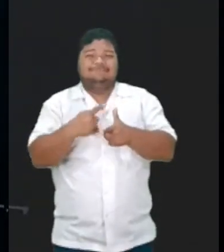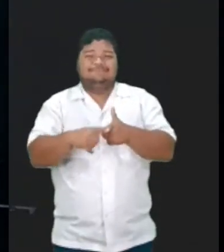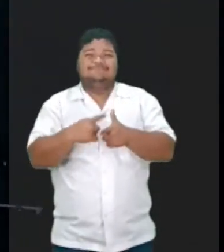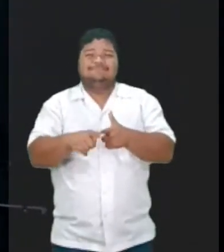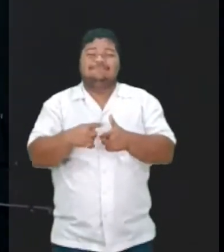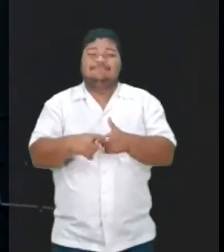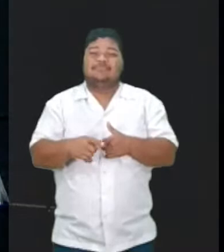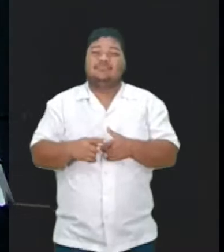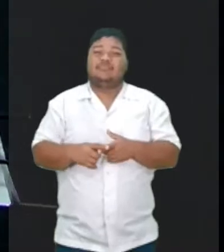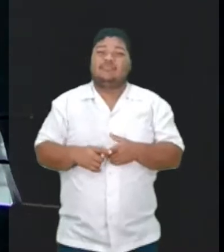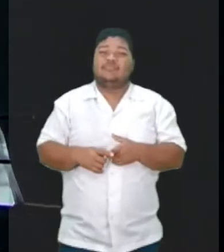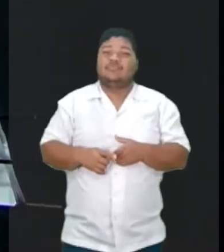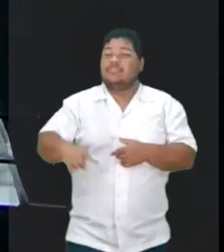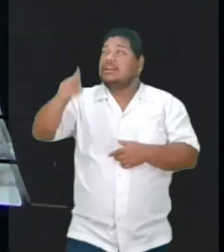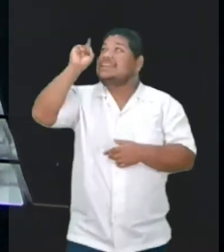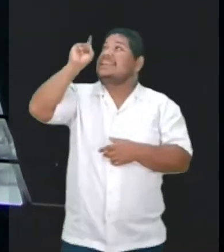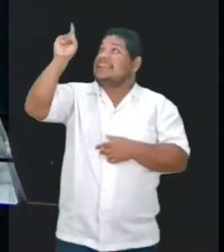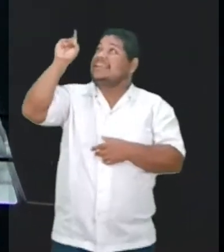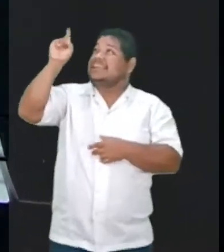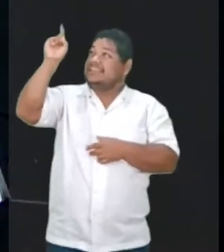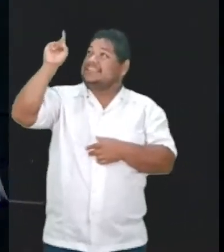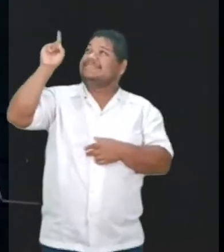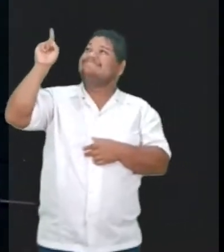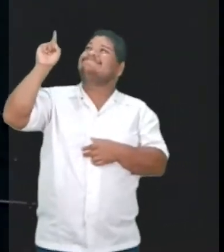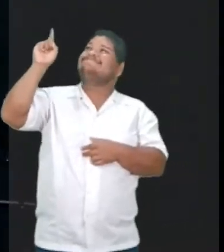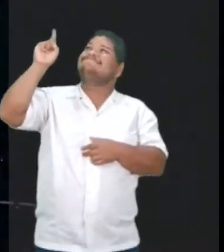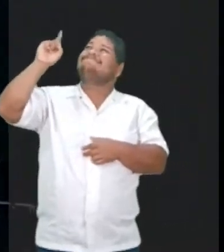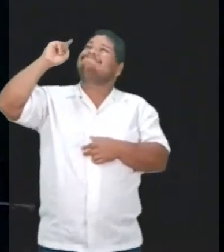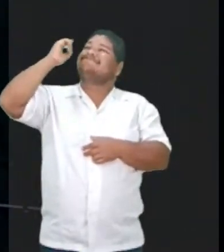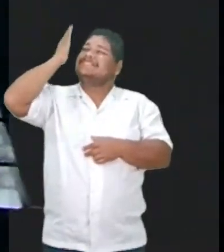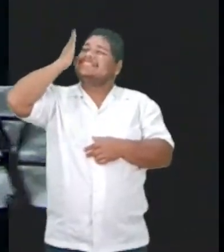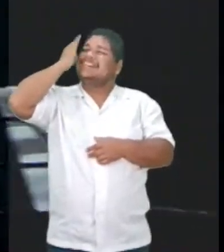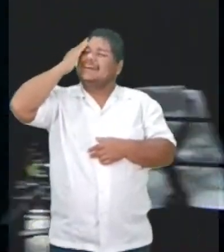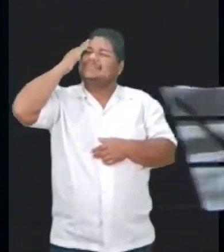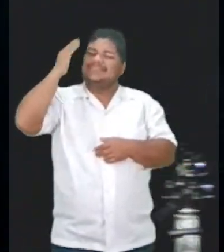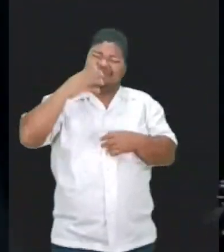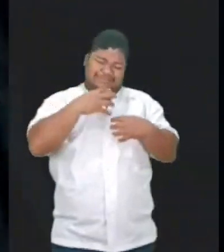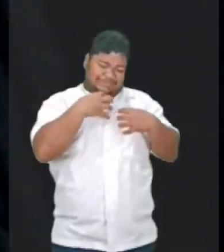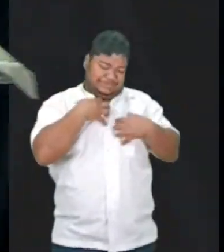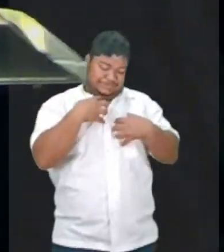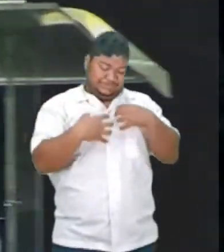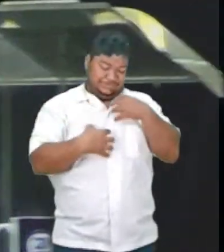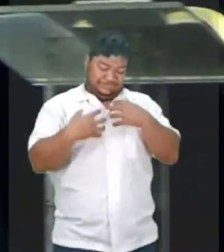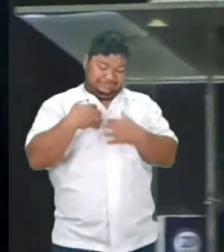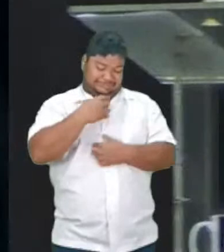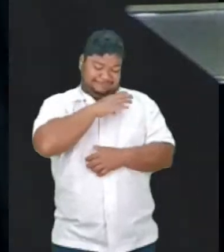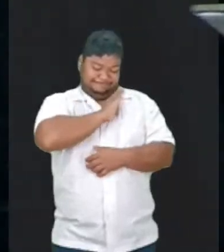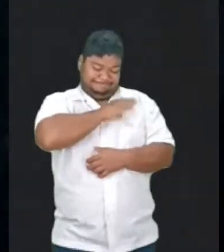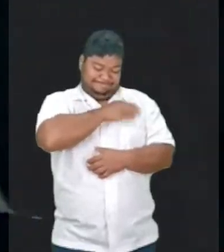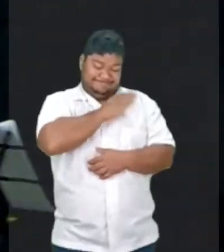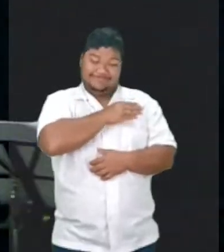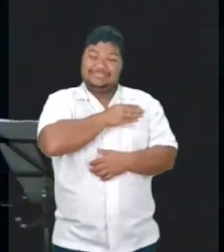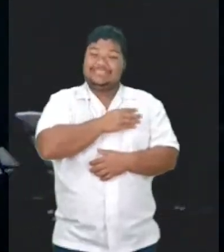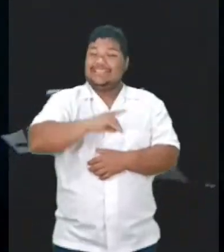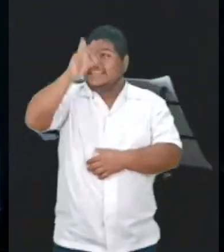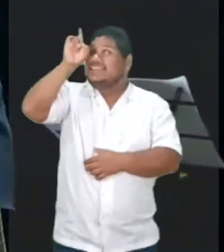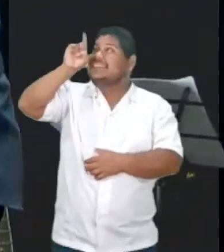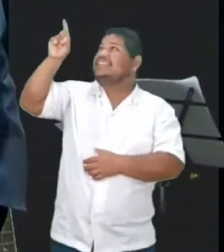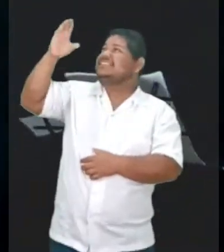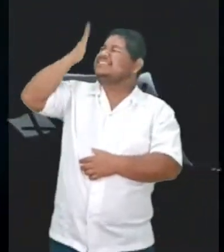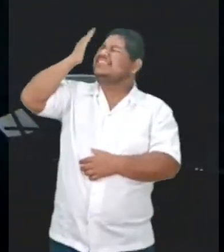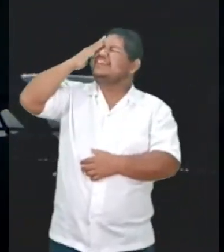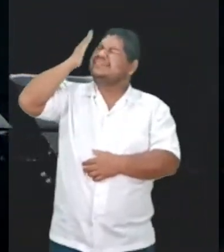Ele sabe a angústia que está no seu coração. Ele sabe a dor que está lá no mais íntimo da sua